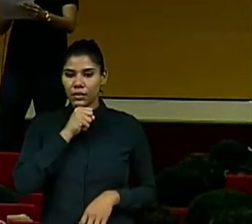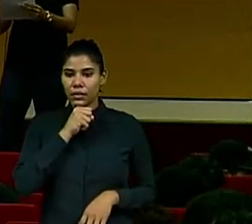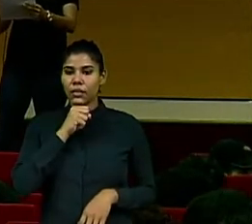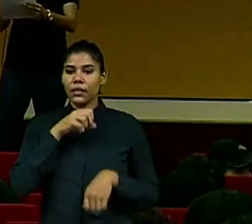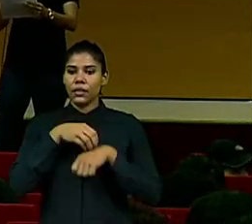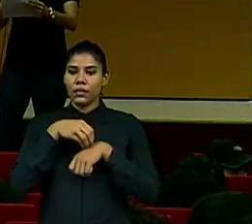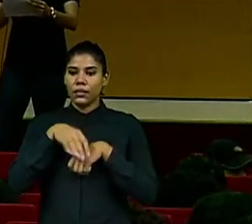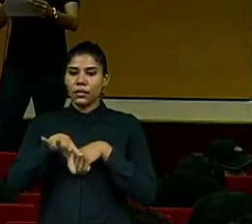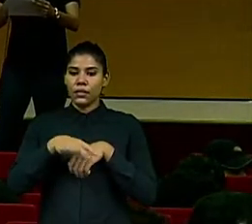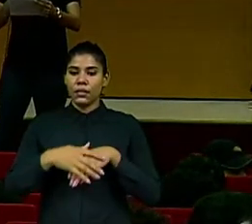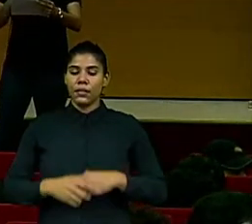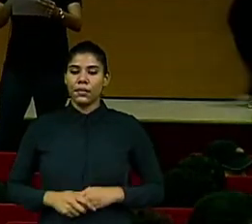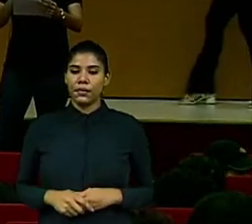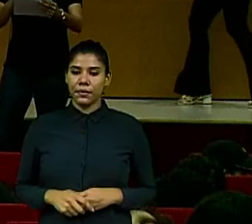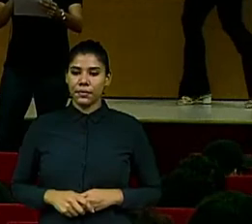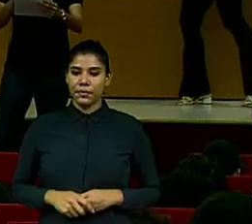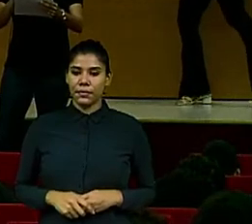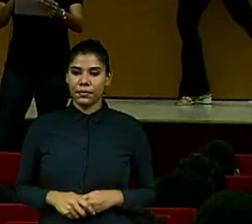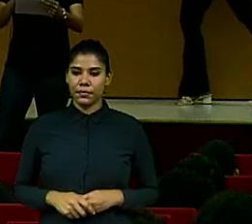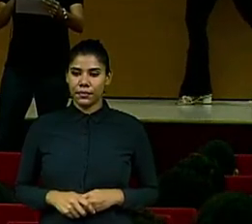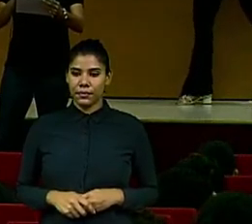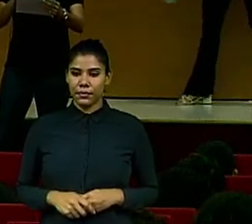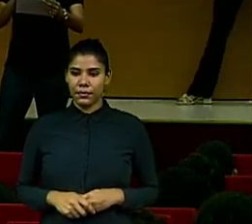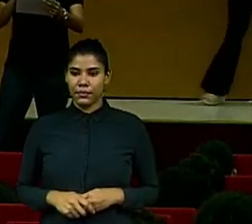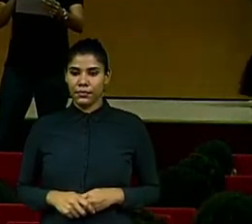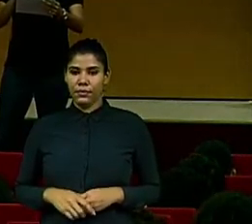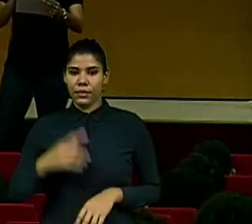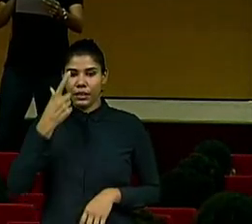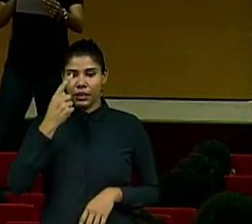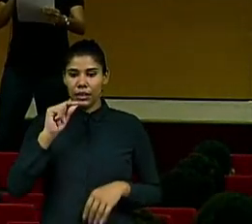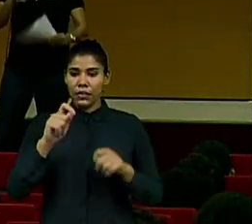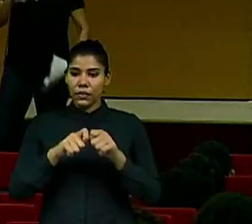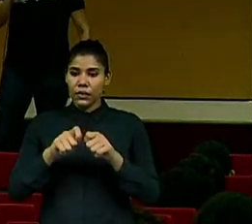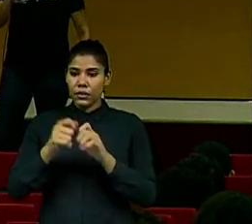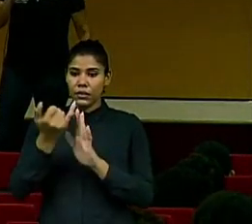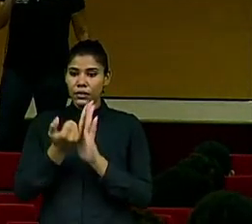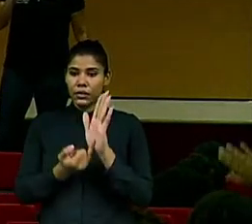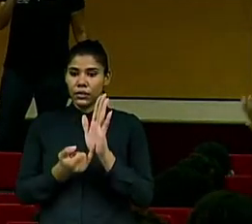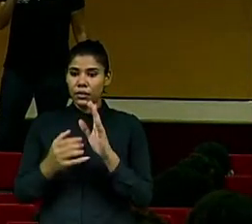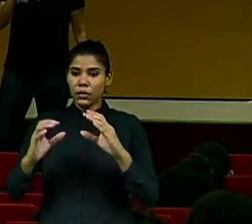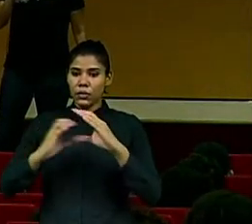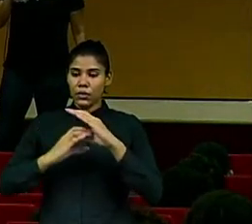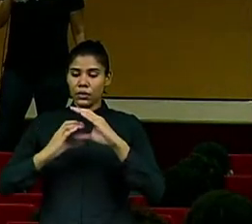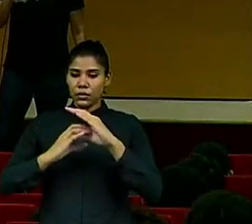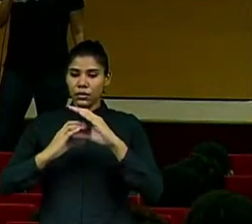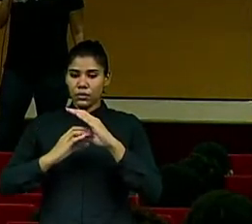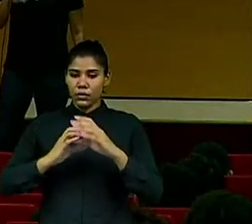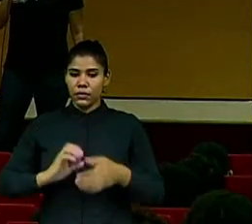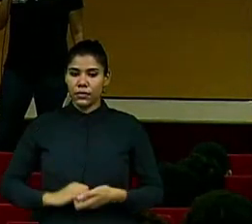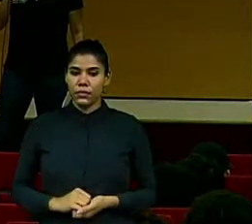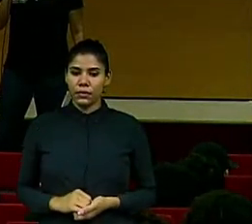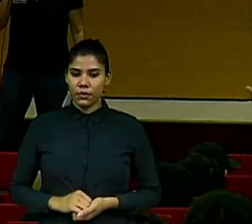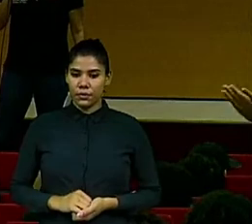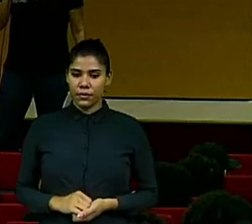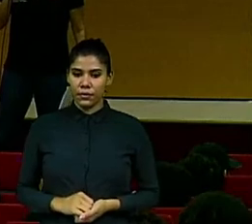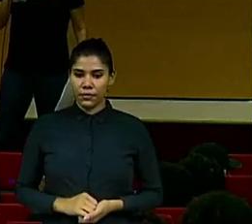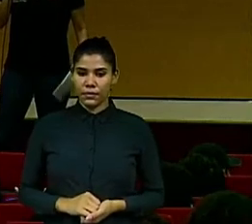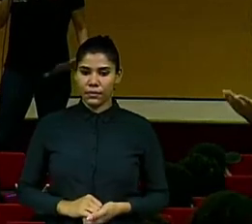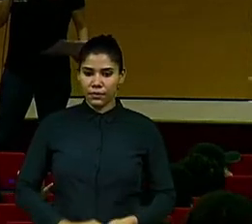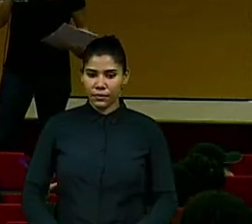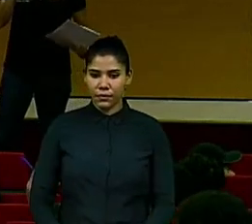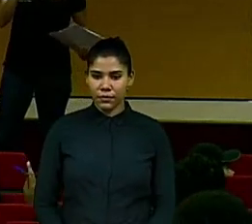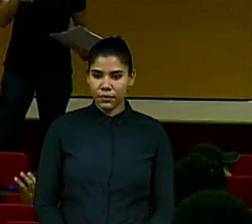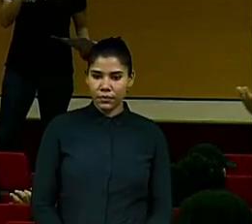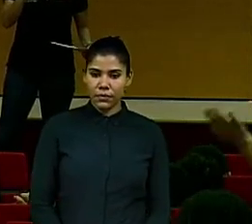Sérgio Igor gente é o seguinte Quem fez a inscrição do vestibular da usci aí bora levanta a mão e apanha